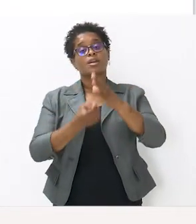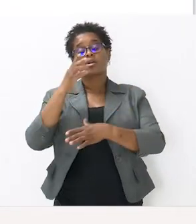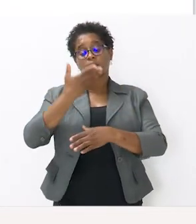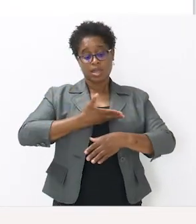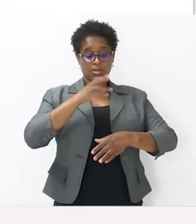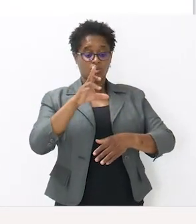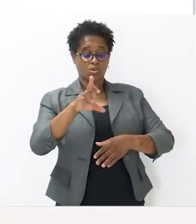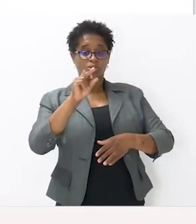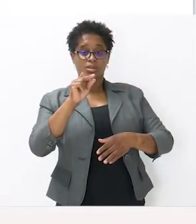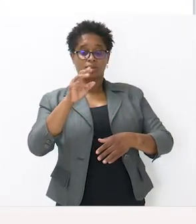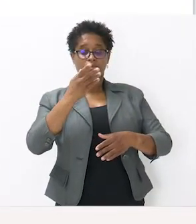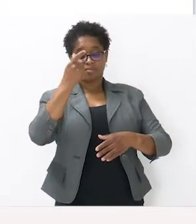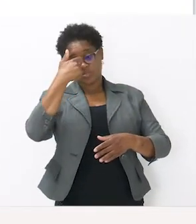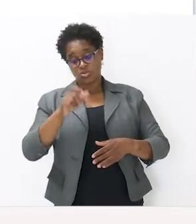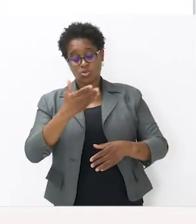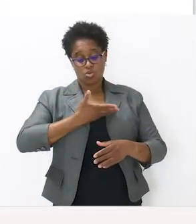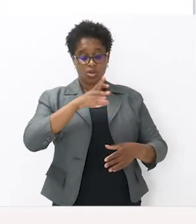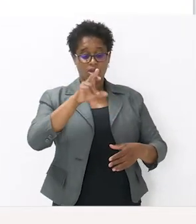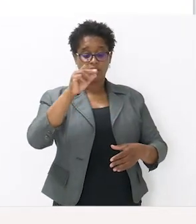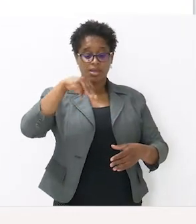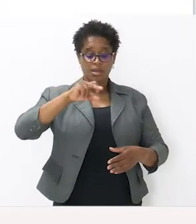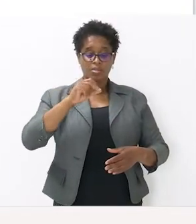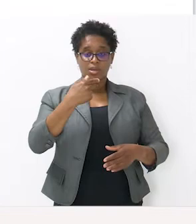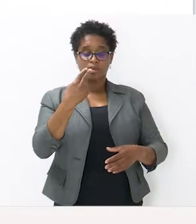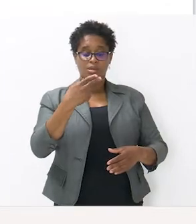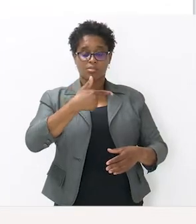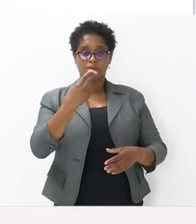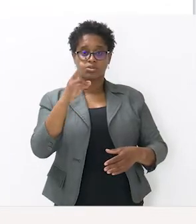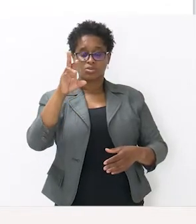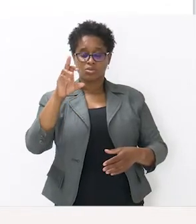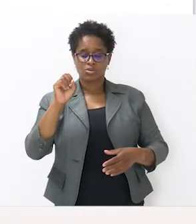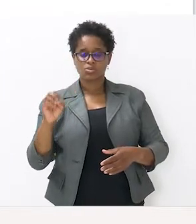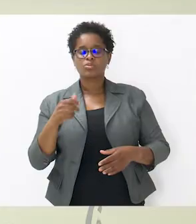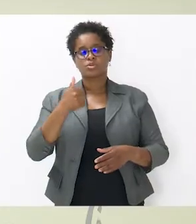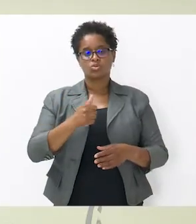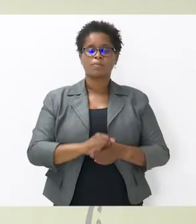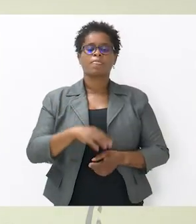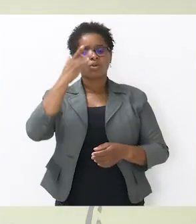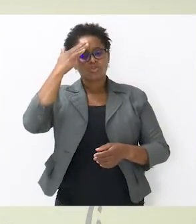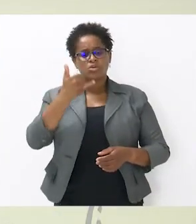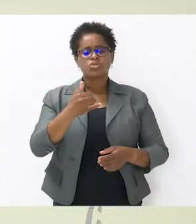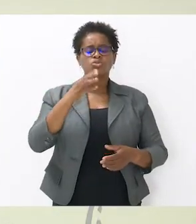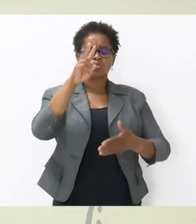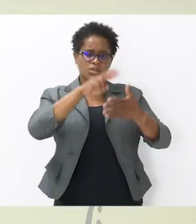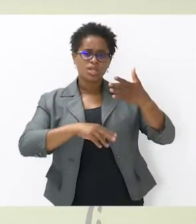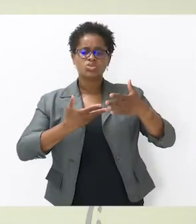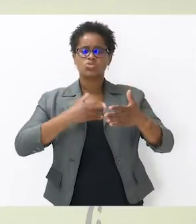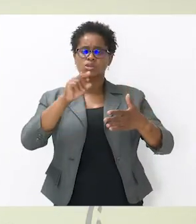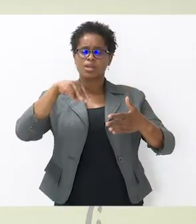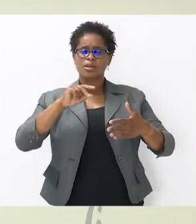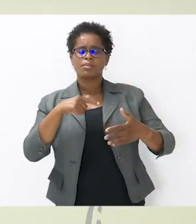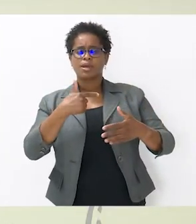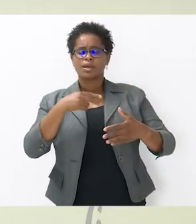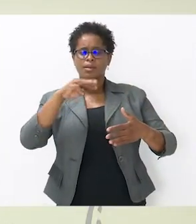dramaturgo. Número 2, o texto dramático tem como finalidade. Para que é que serve o texto